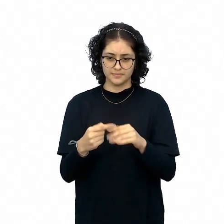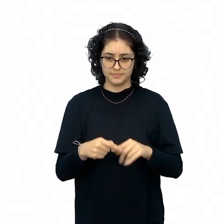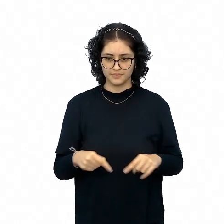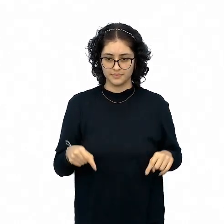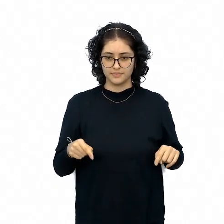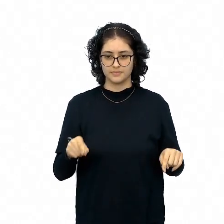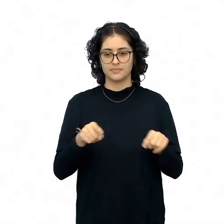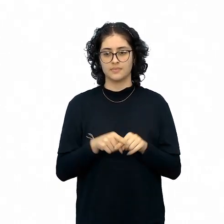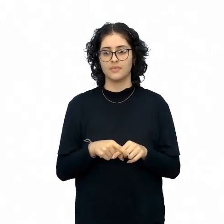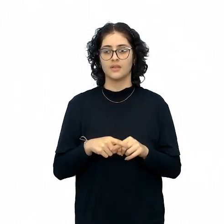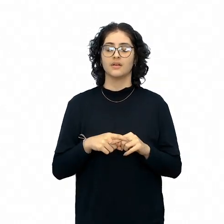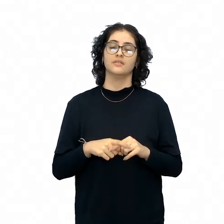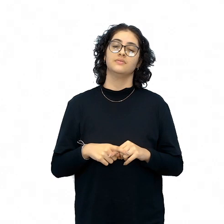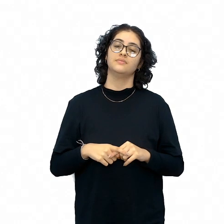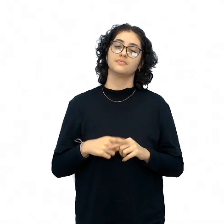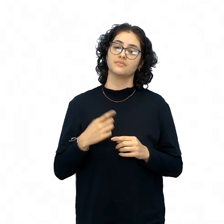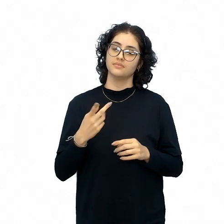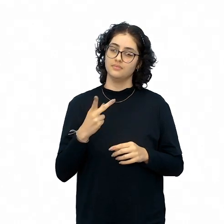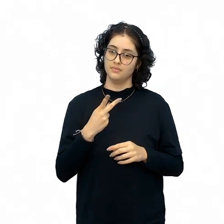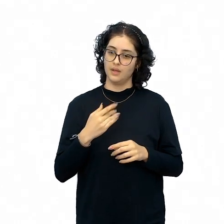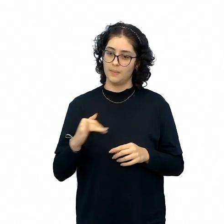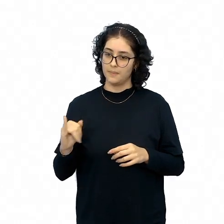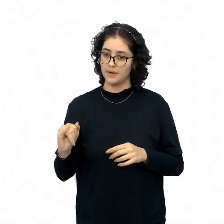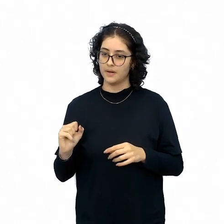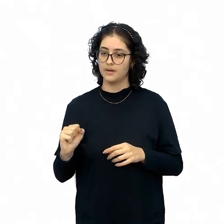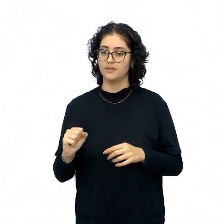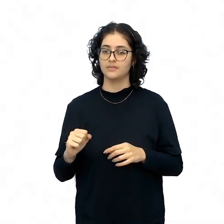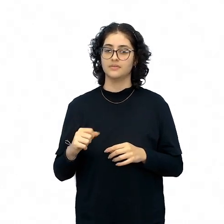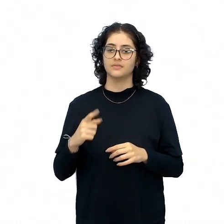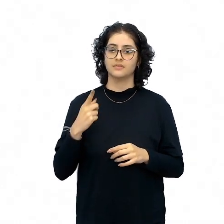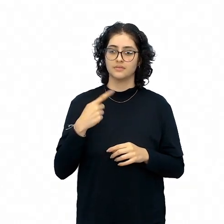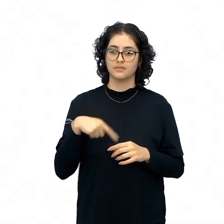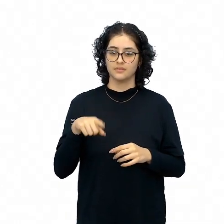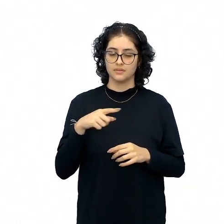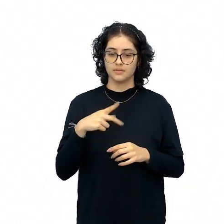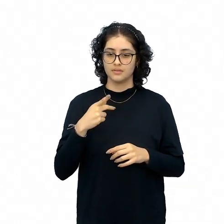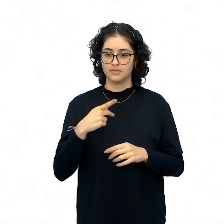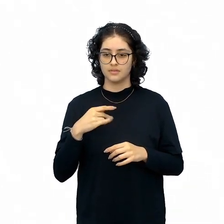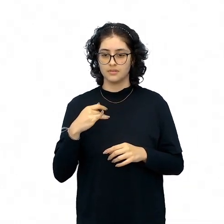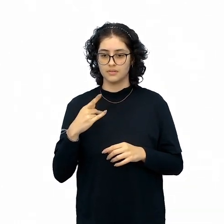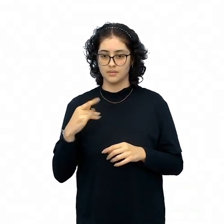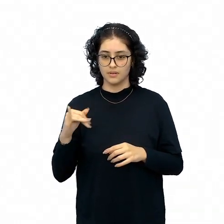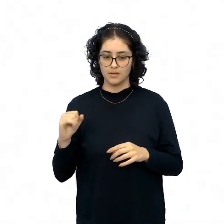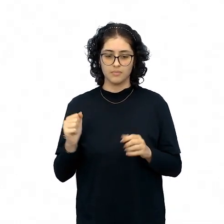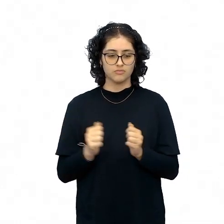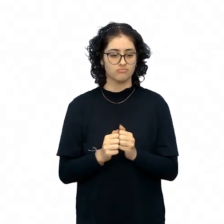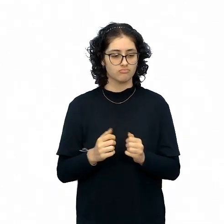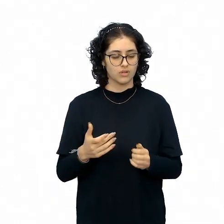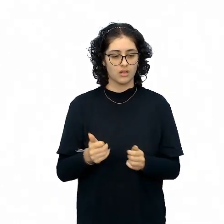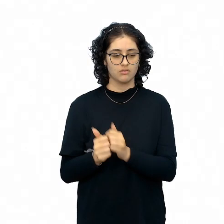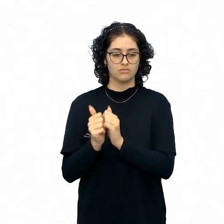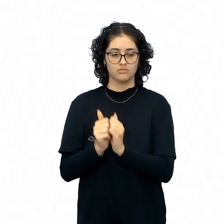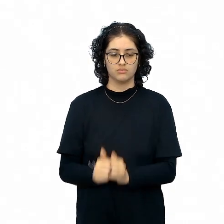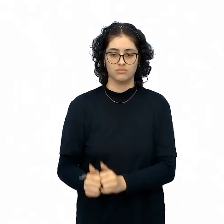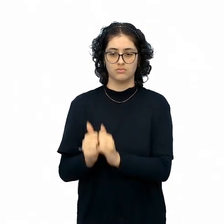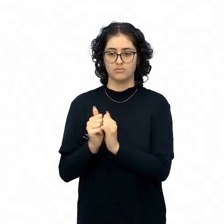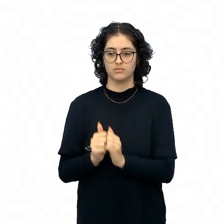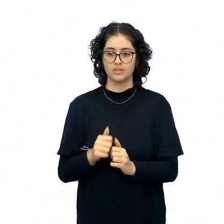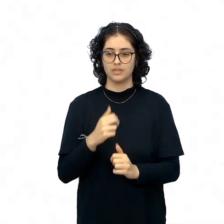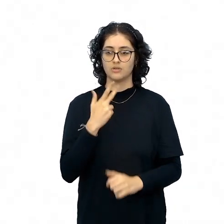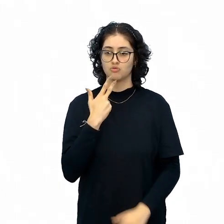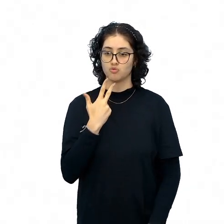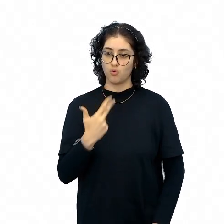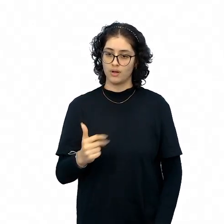na escola com os pares, não é? Sejam os pares da mesma área de conhecimento, ou seja, da área de